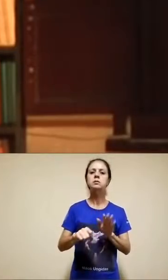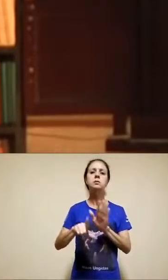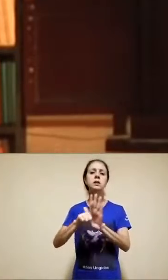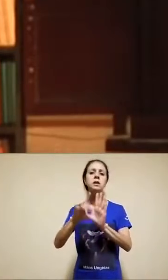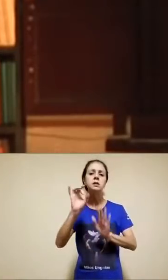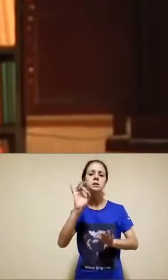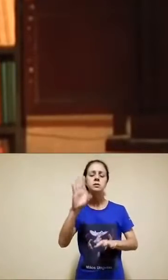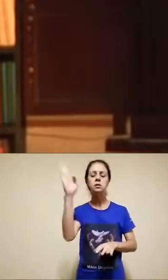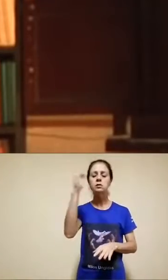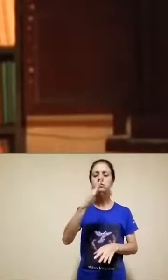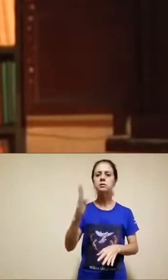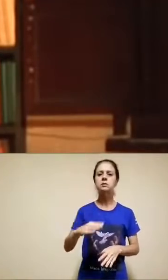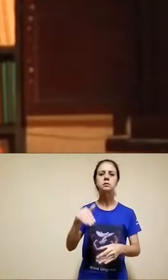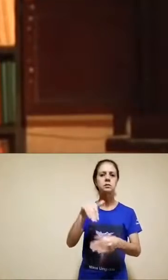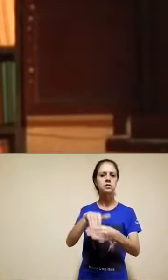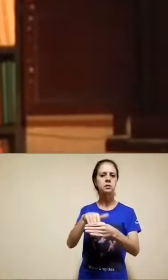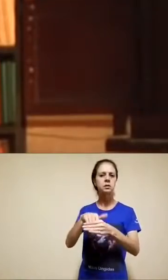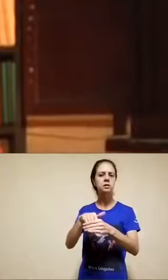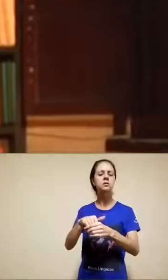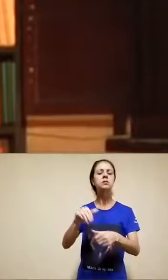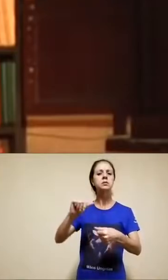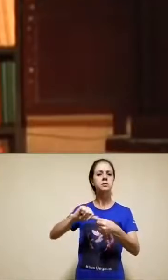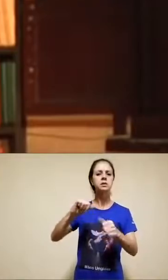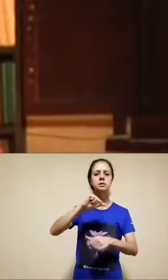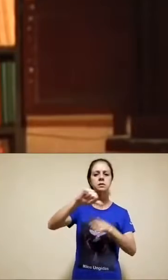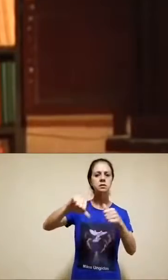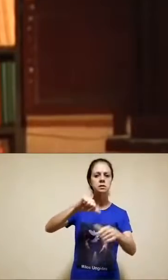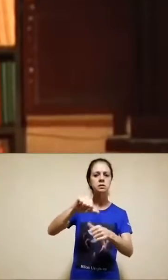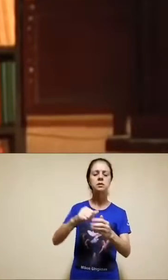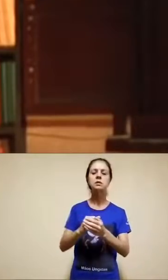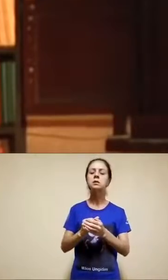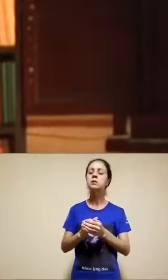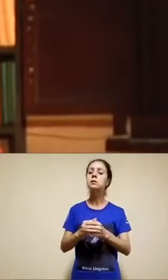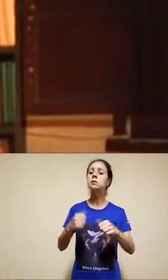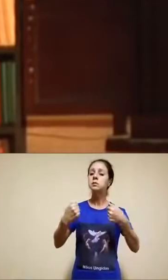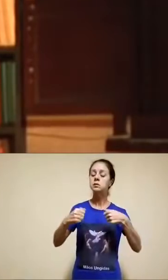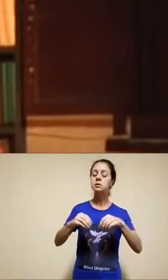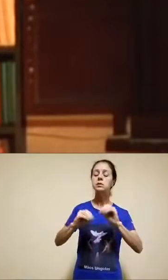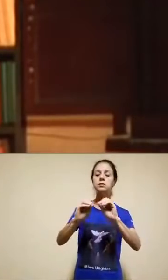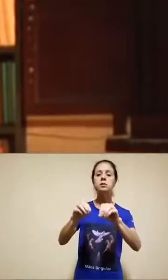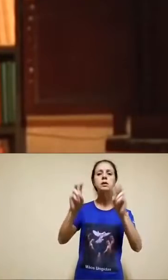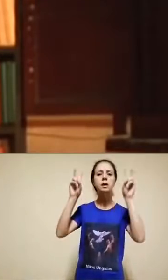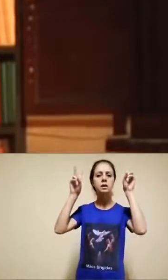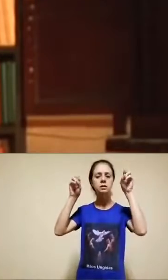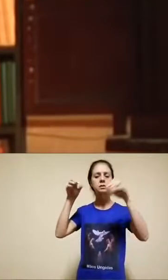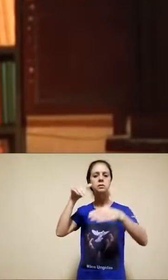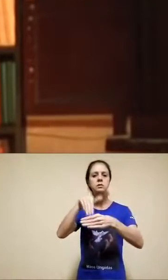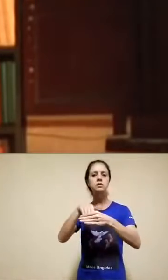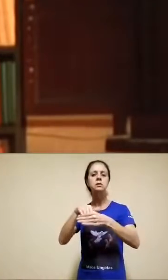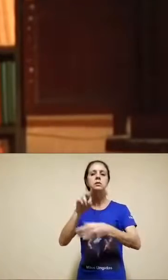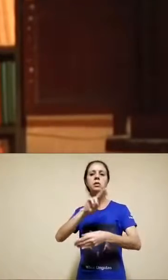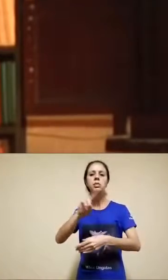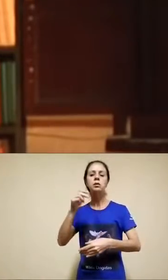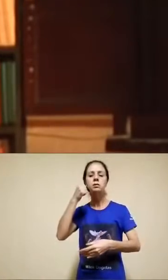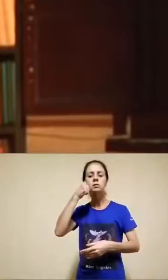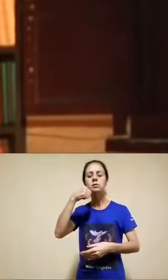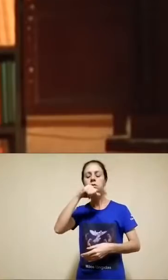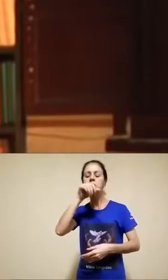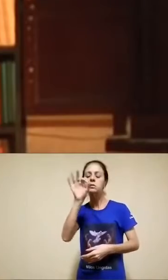brasileiros eleitores. Então, eles precisam colocar o título de eleitor, o nome da mãe, a zona, a seção,